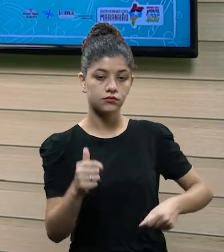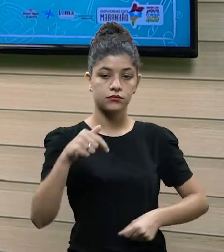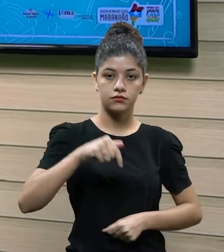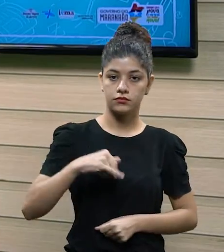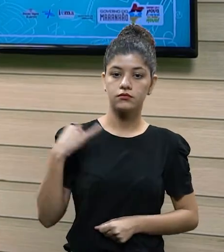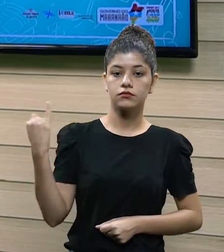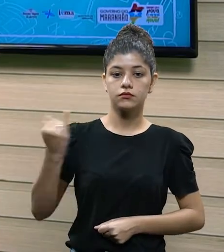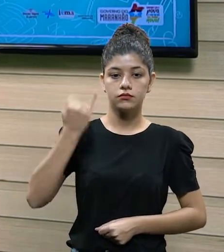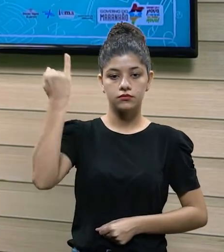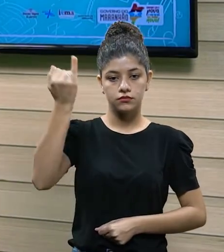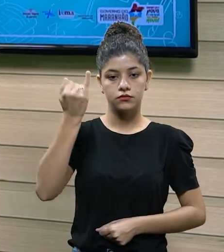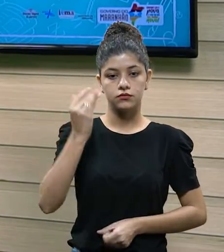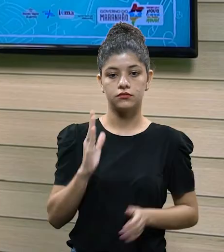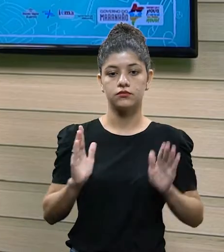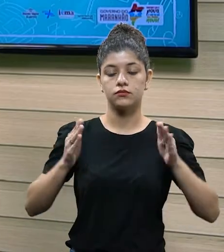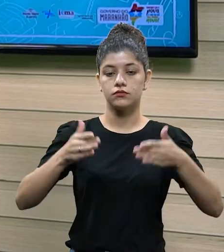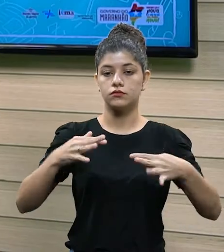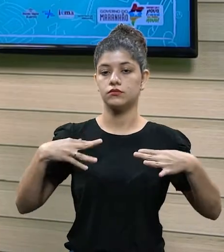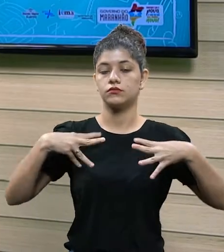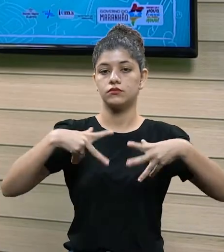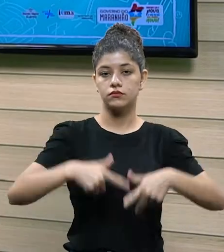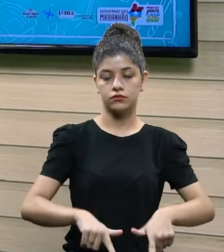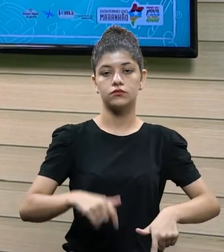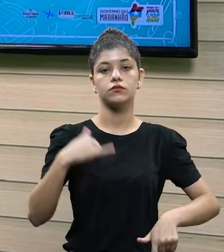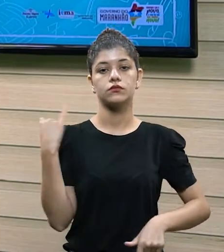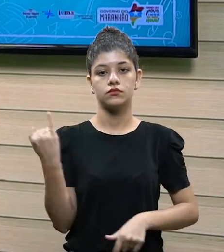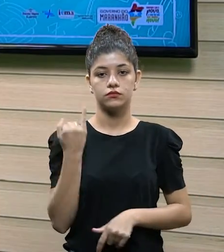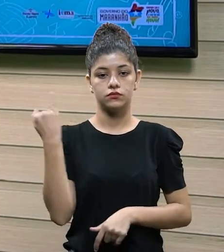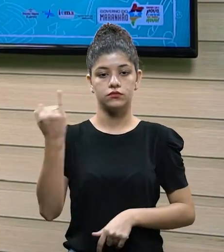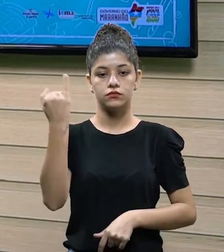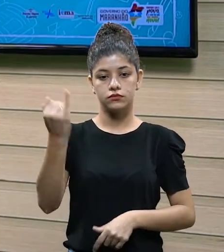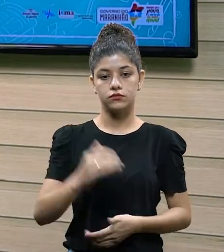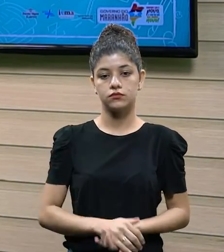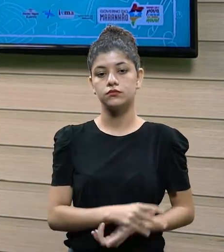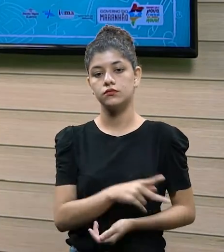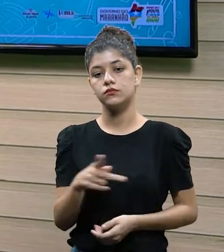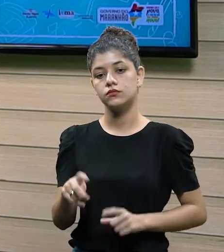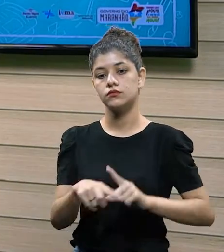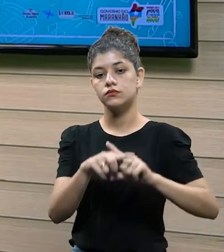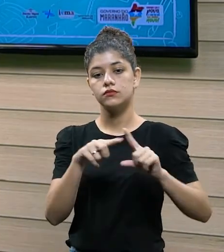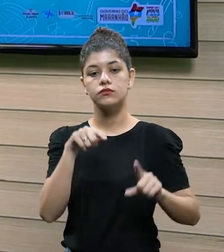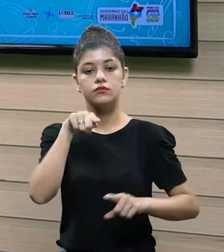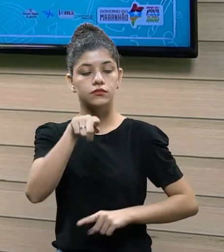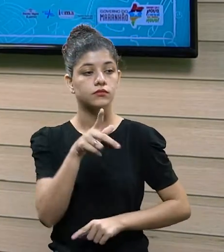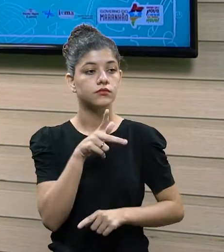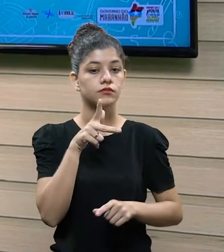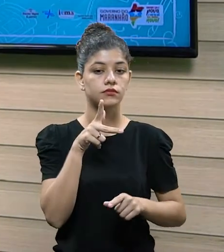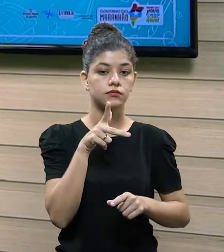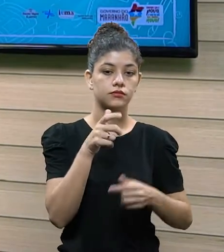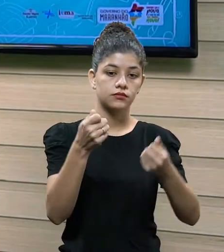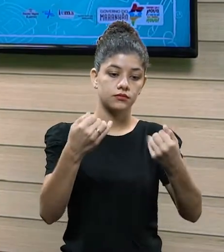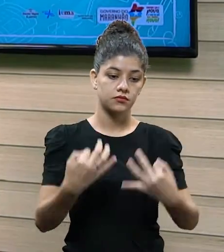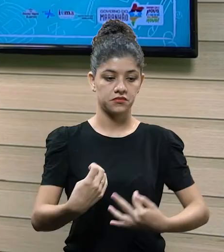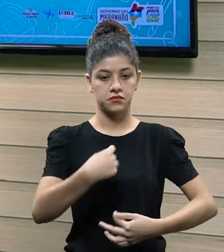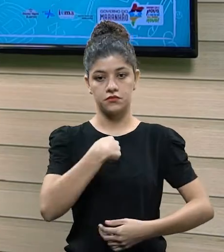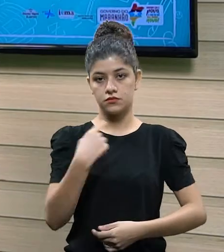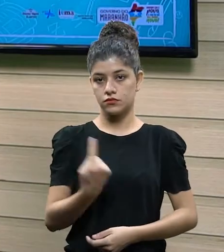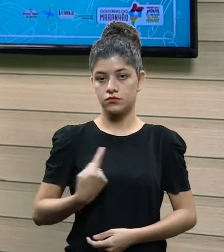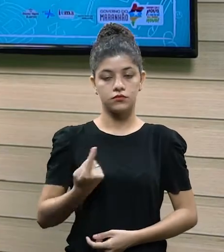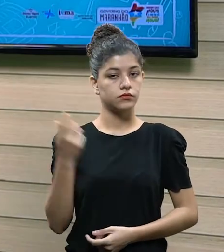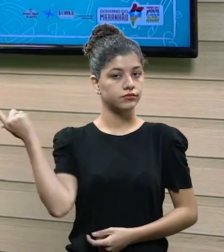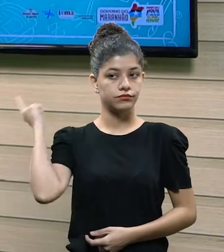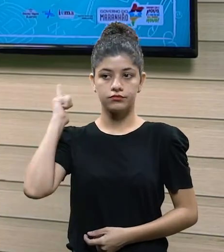gravar é importante. Então essa é a ideia de equipe, fazer com que todos se sintam importantes. Ah, professor, mas é o senhor que está passando a mensagem, mas eu sozinho não